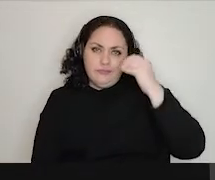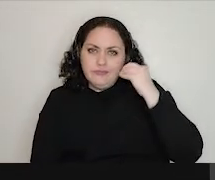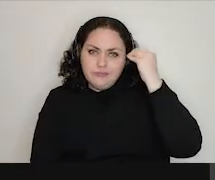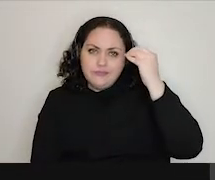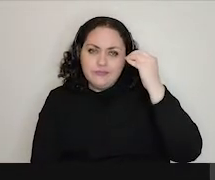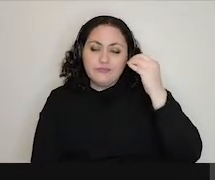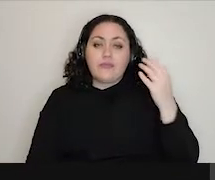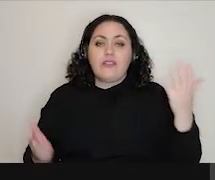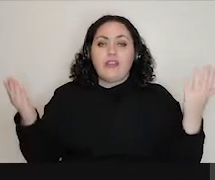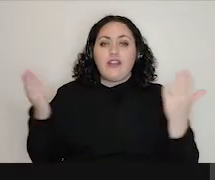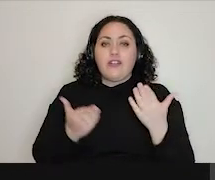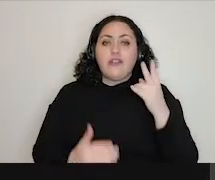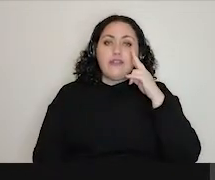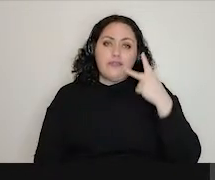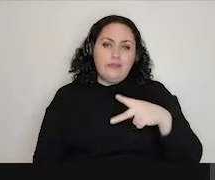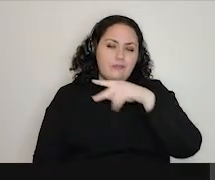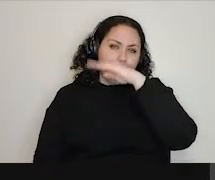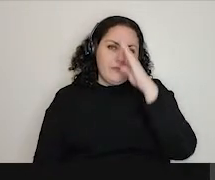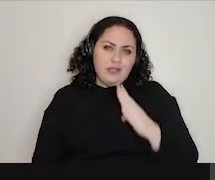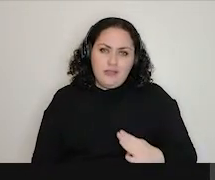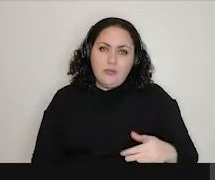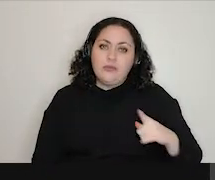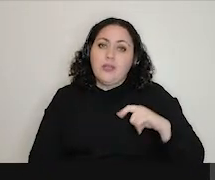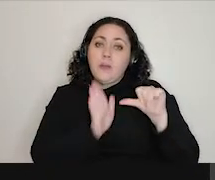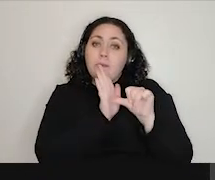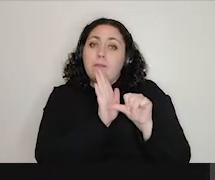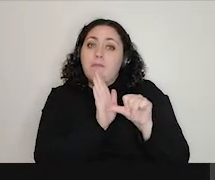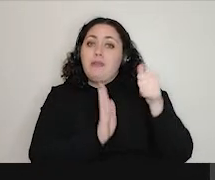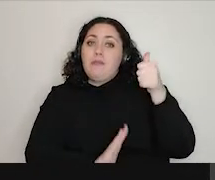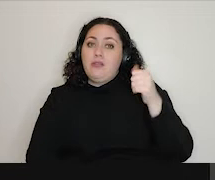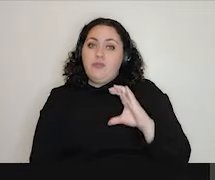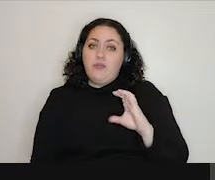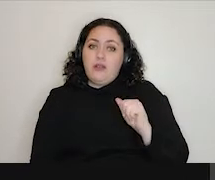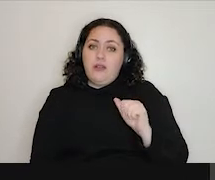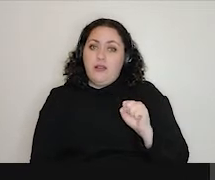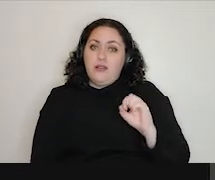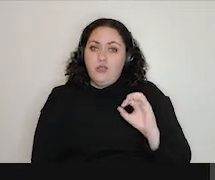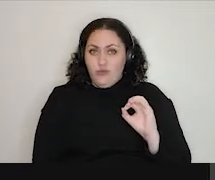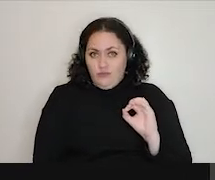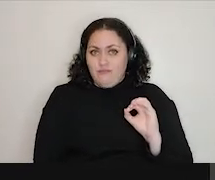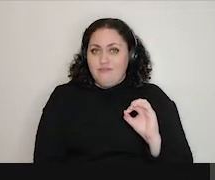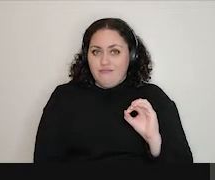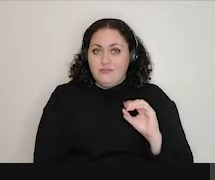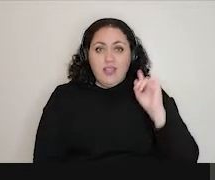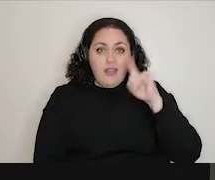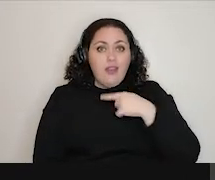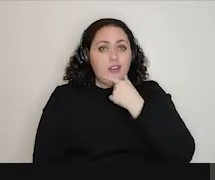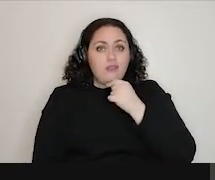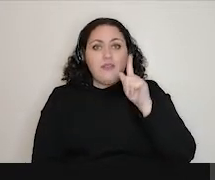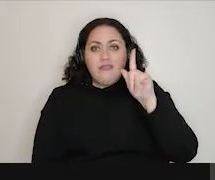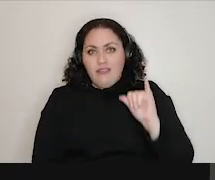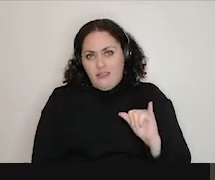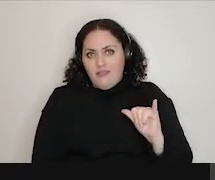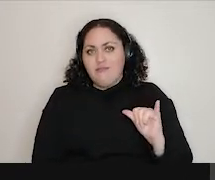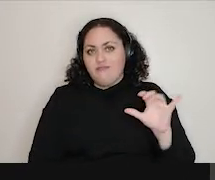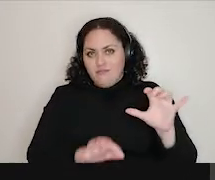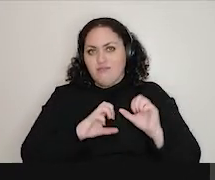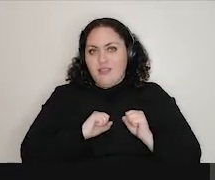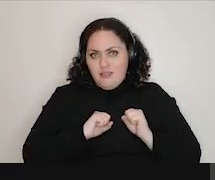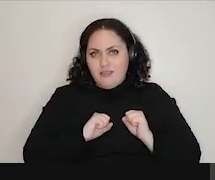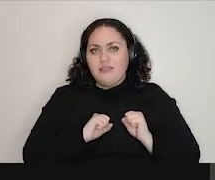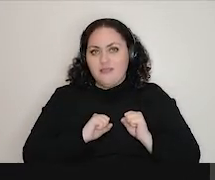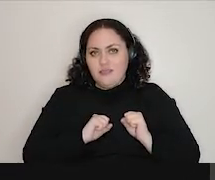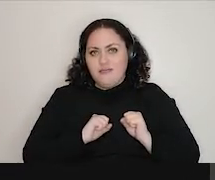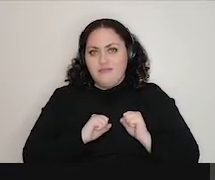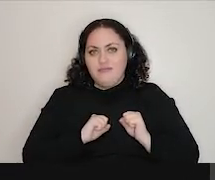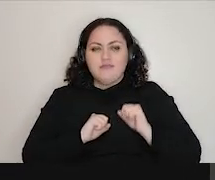mental. E aí a gente vê, então, por exemplo, no cenário brasileiro, onde o primeiro caso, né, também